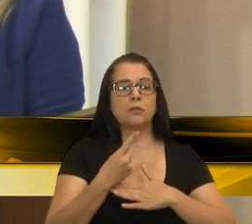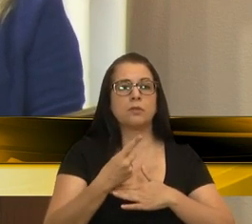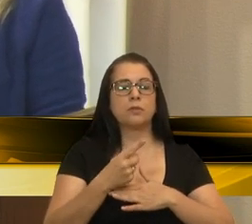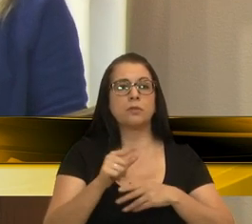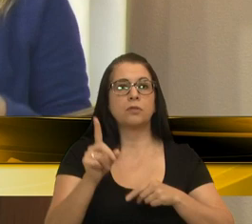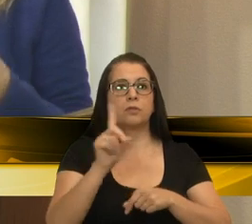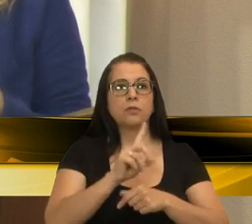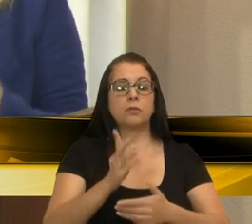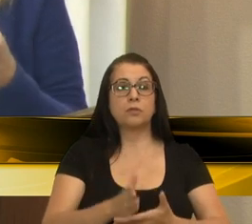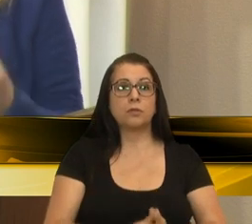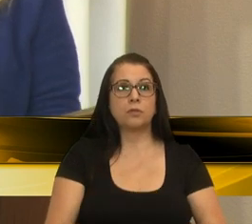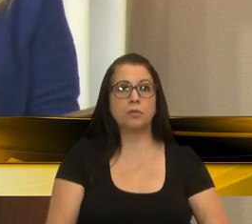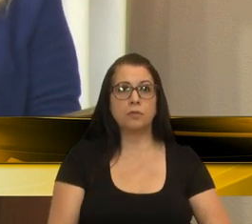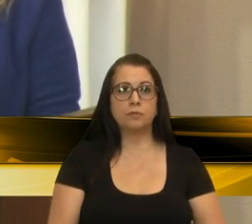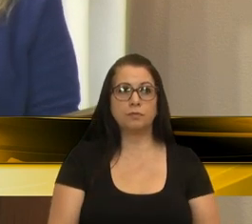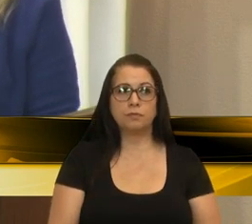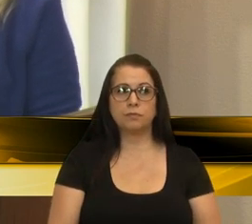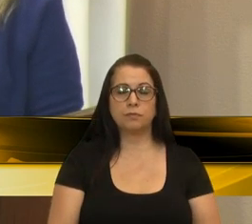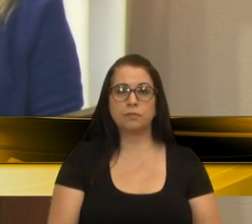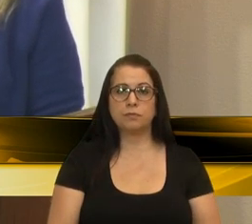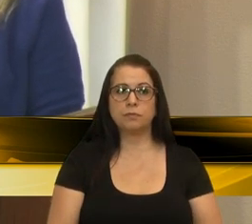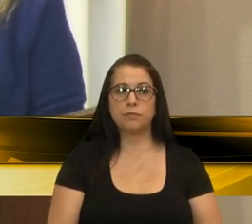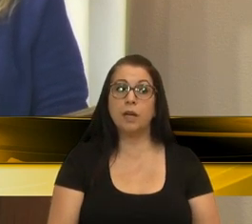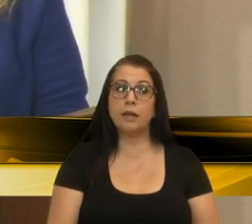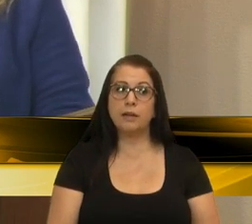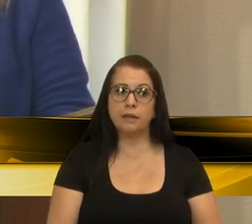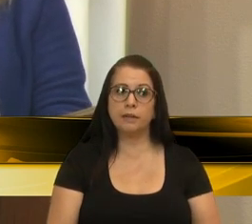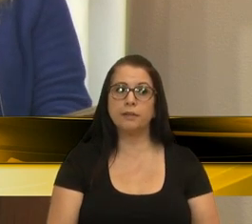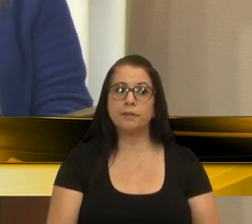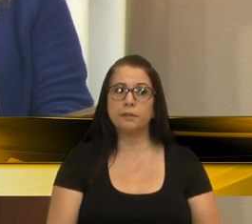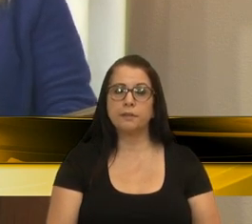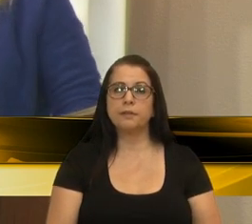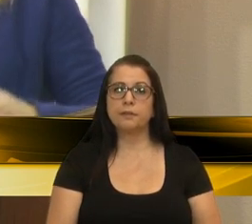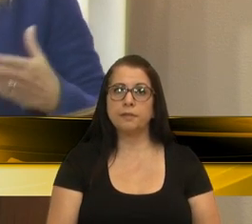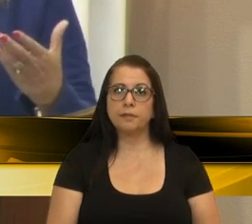hoje, que o papel de um político é